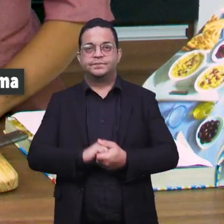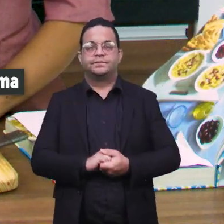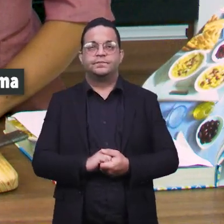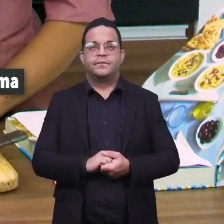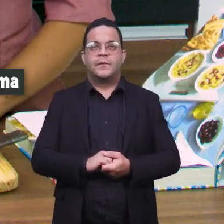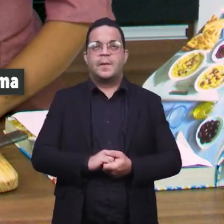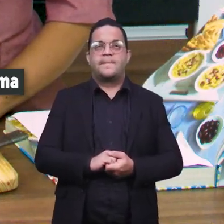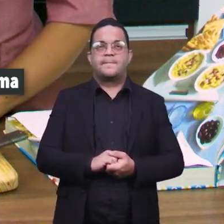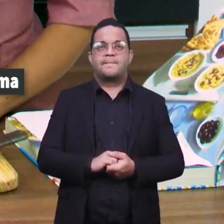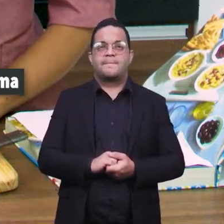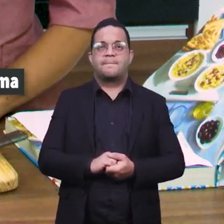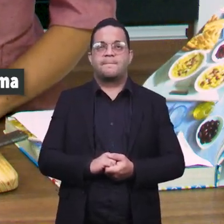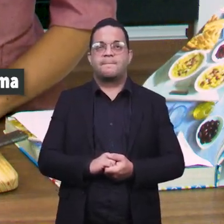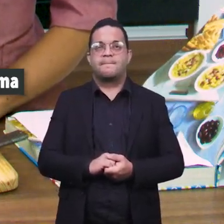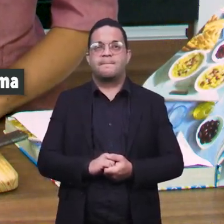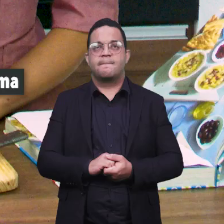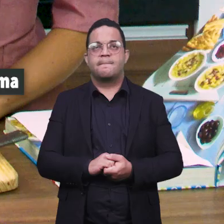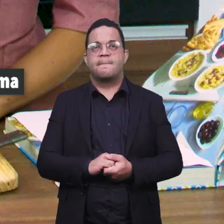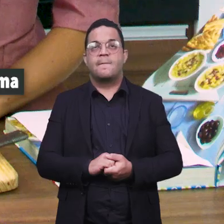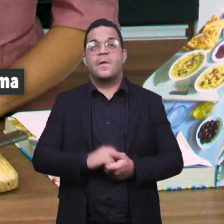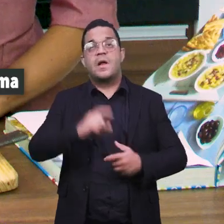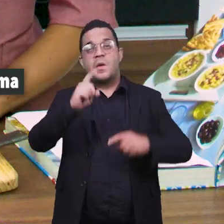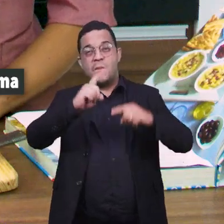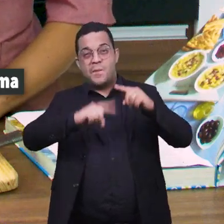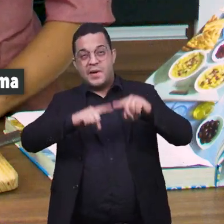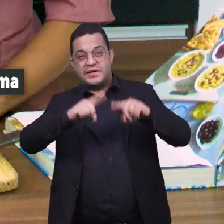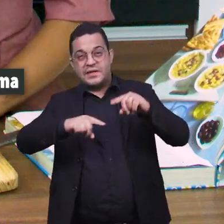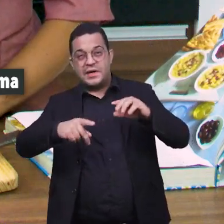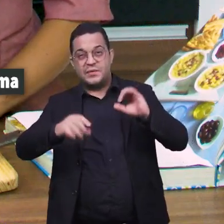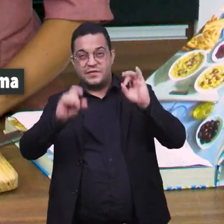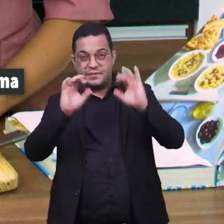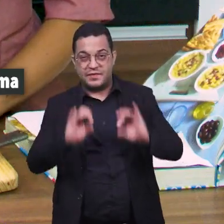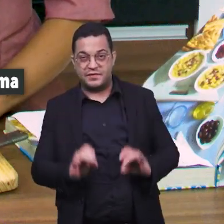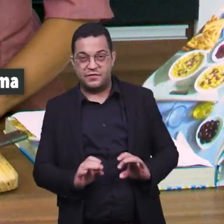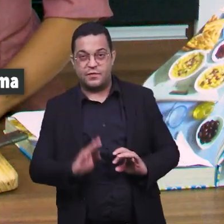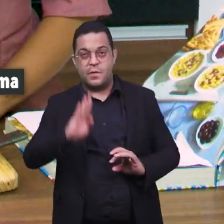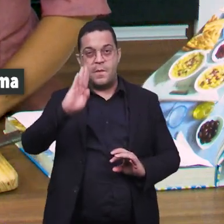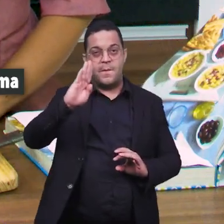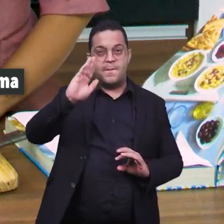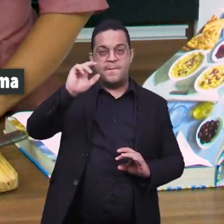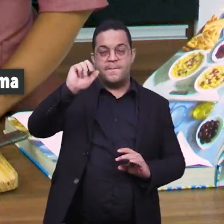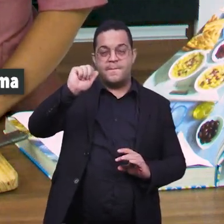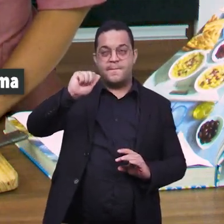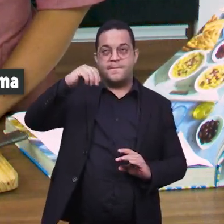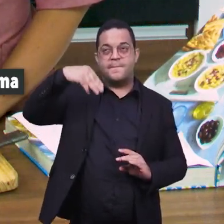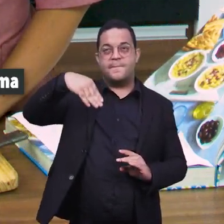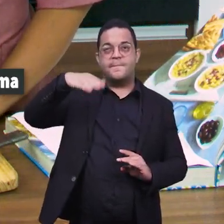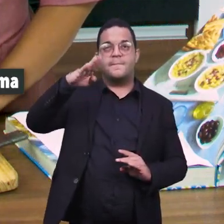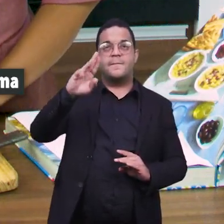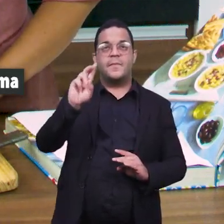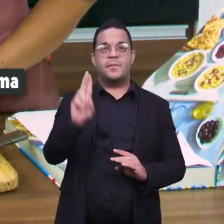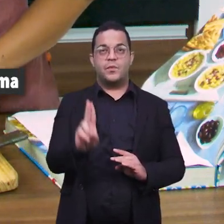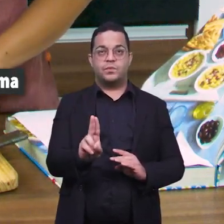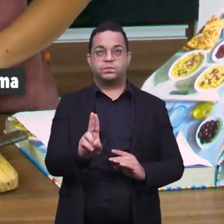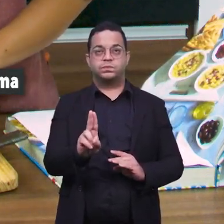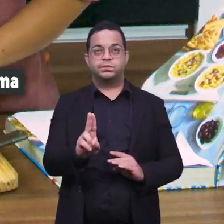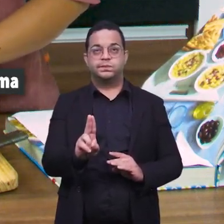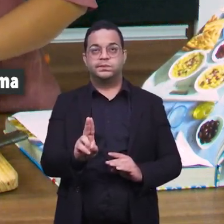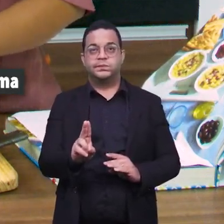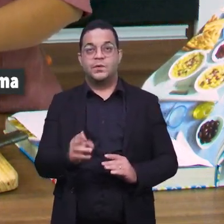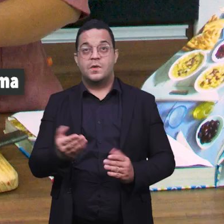pau, maravilhosa, mas agora a gente usa desse material, que é de bambu. Tem aqui também, ó, uma espátula de